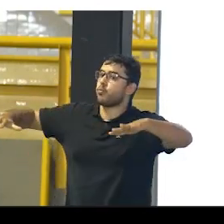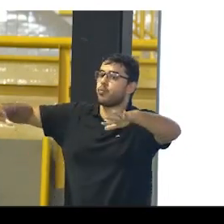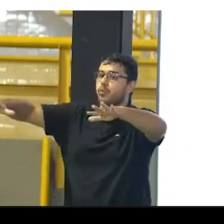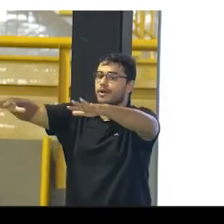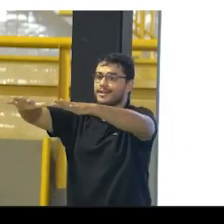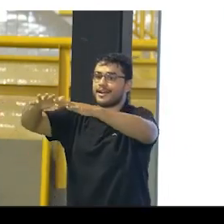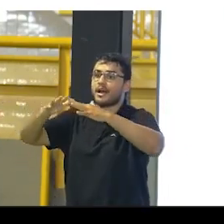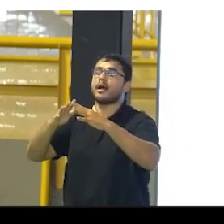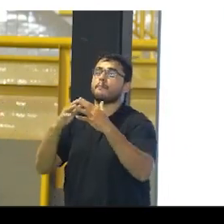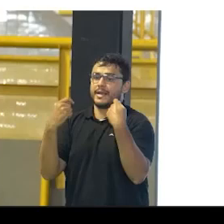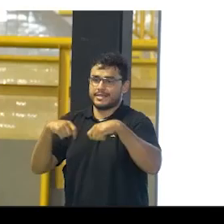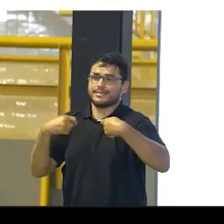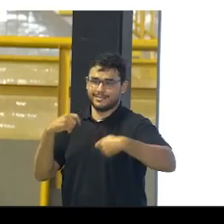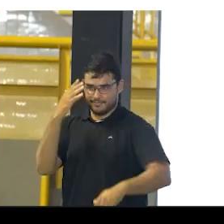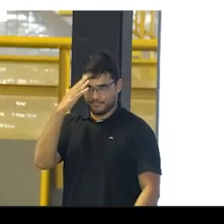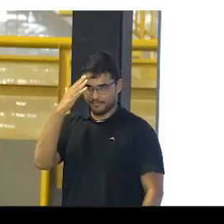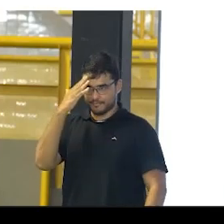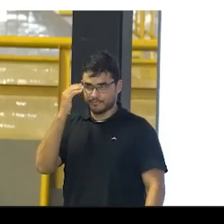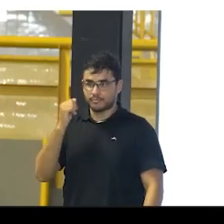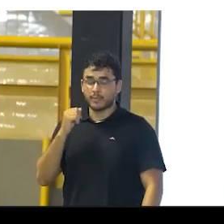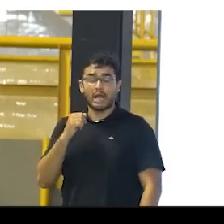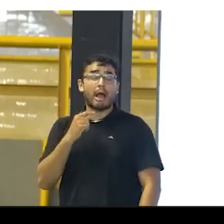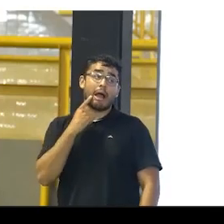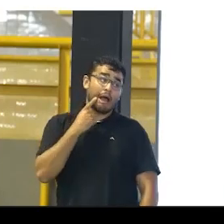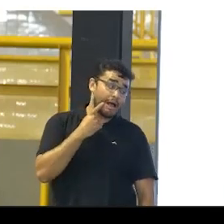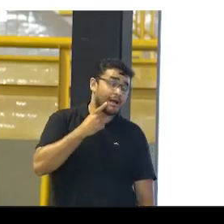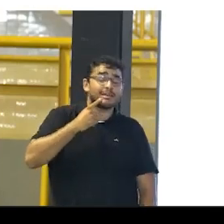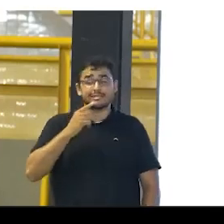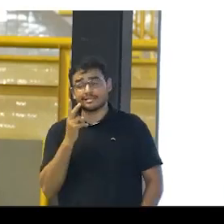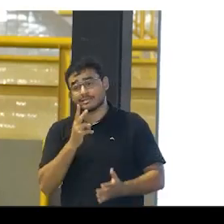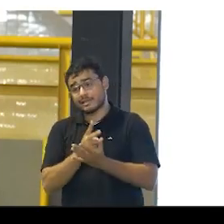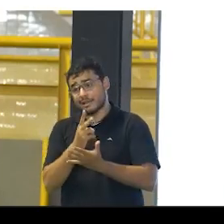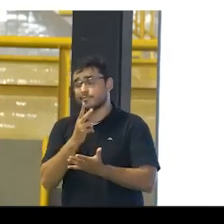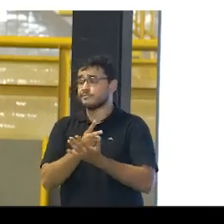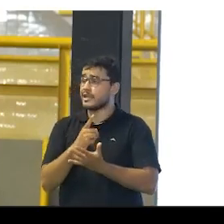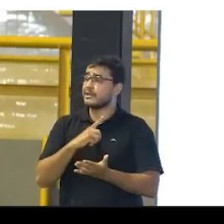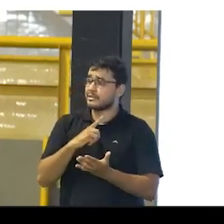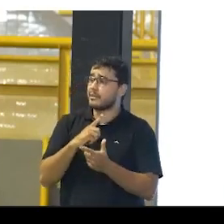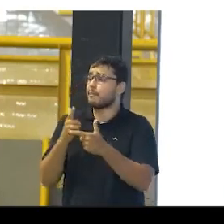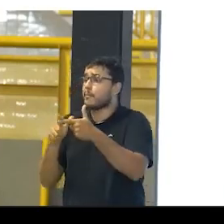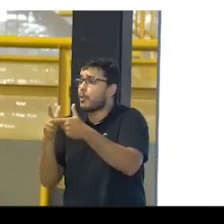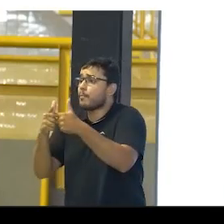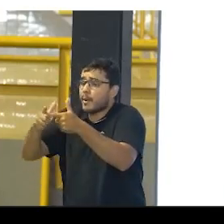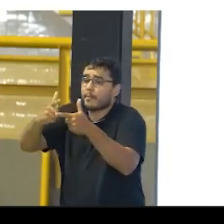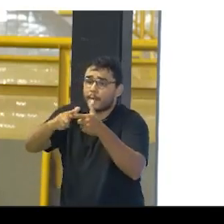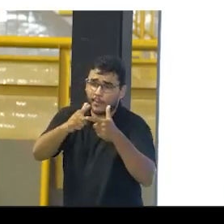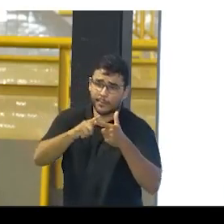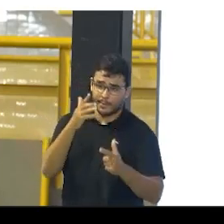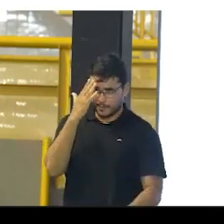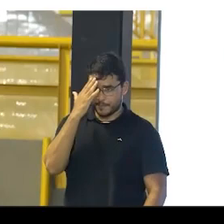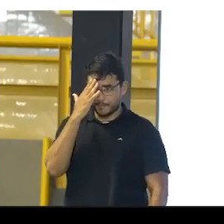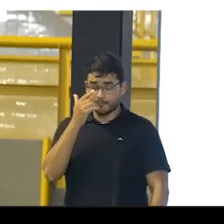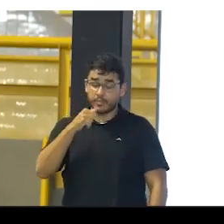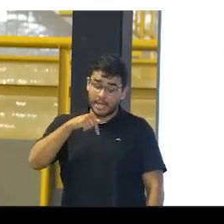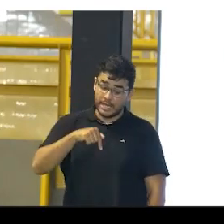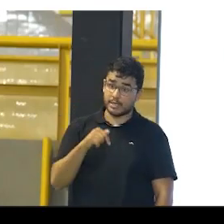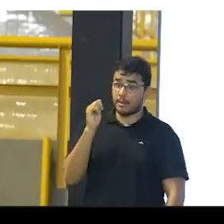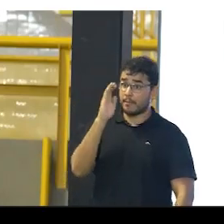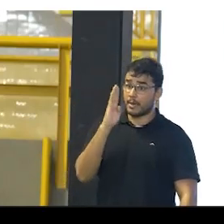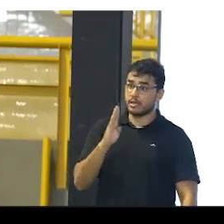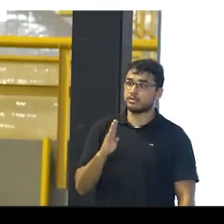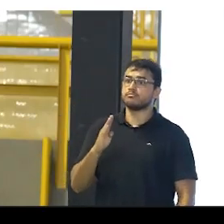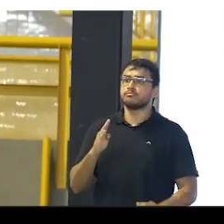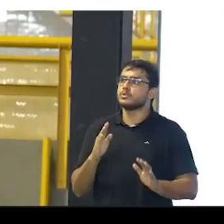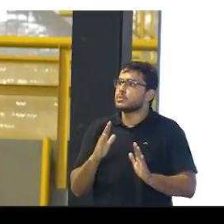que o Brasil esteja numa excelente situação. Hoje, a produção de energia, o avanço,